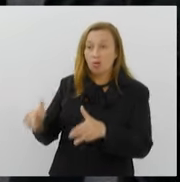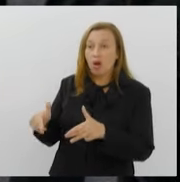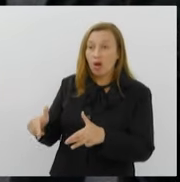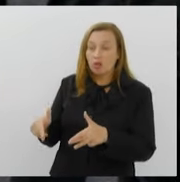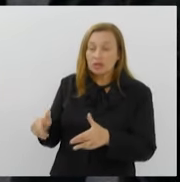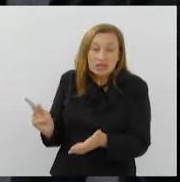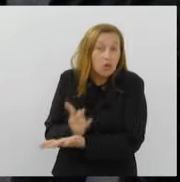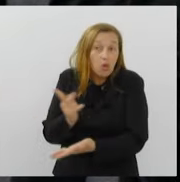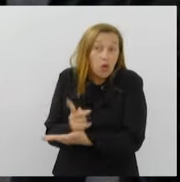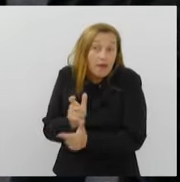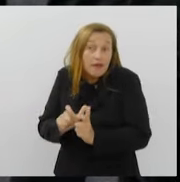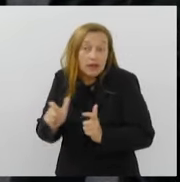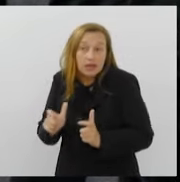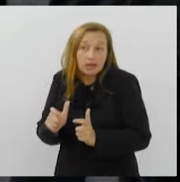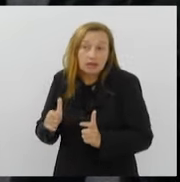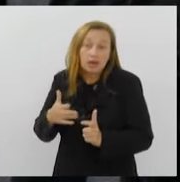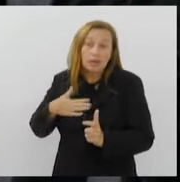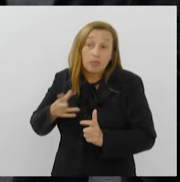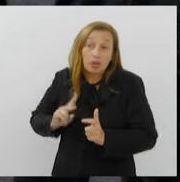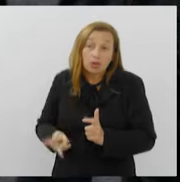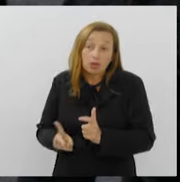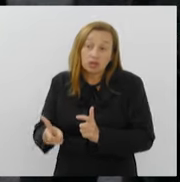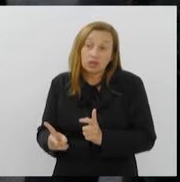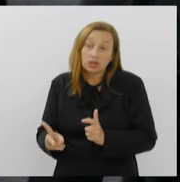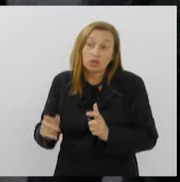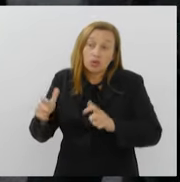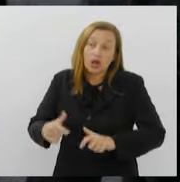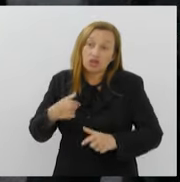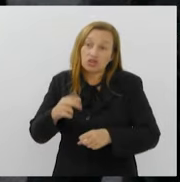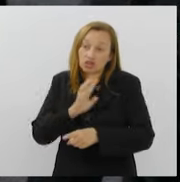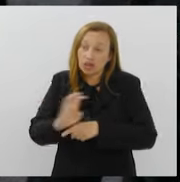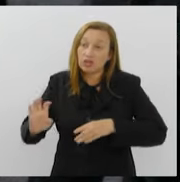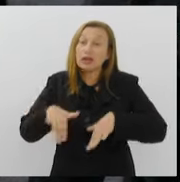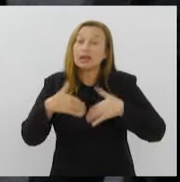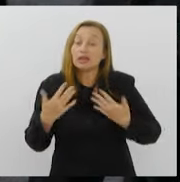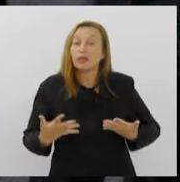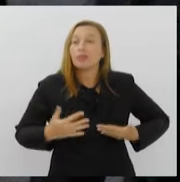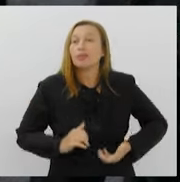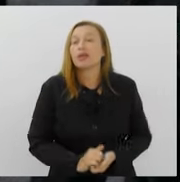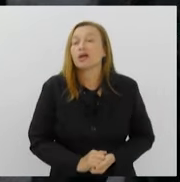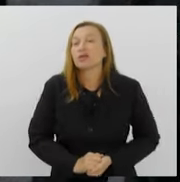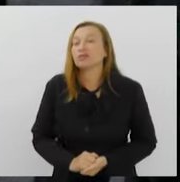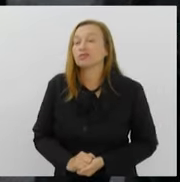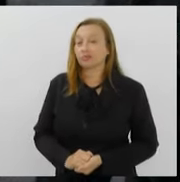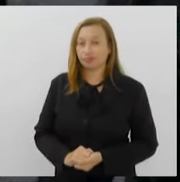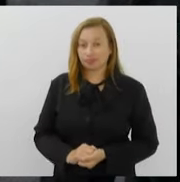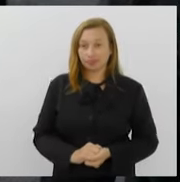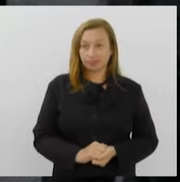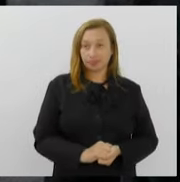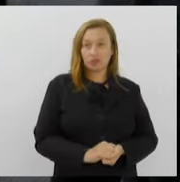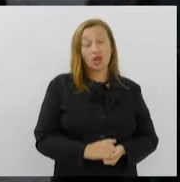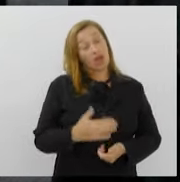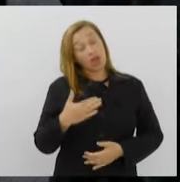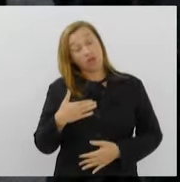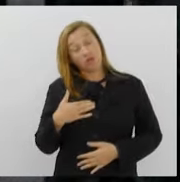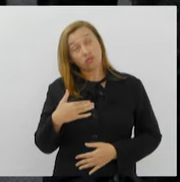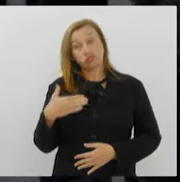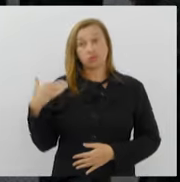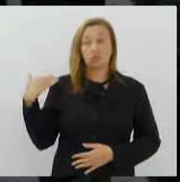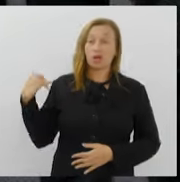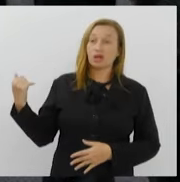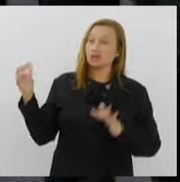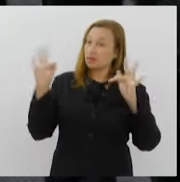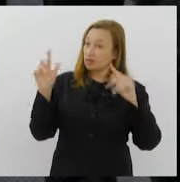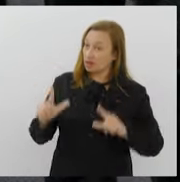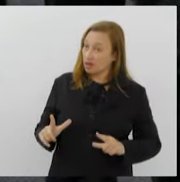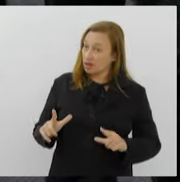crucial, inclusive, para a minha permanência onde estivesse fazendo estágio. Agora, eu sou, por um lado, fico muito satisfeito